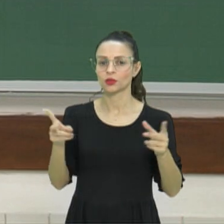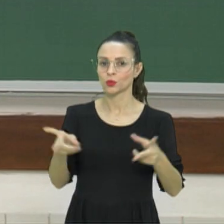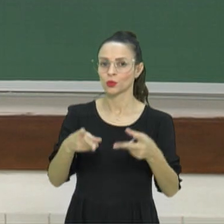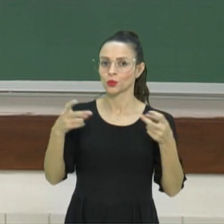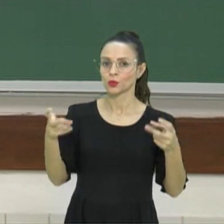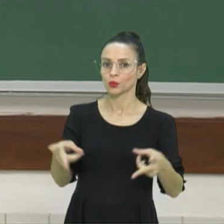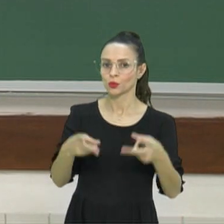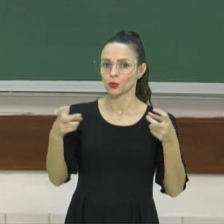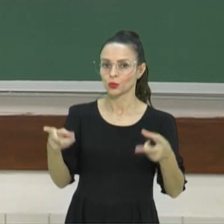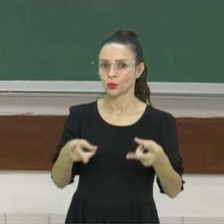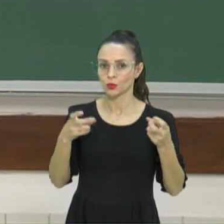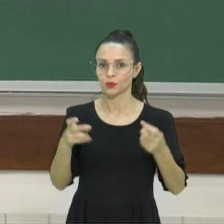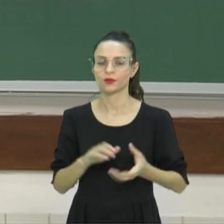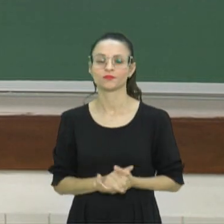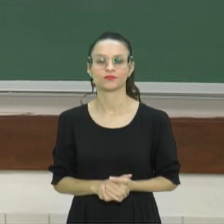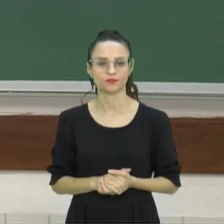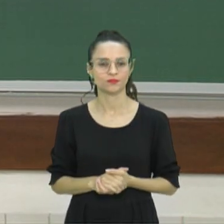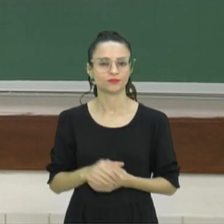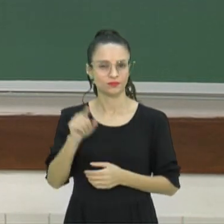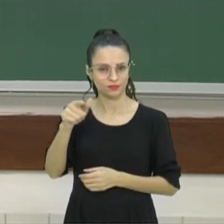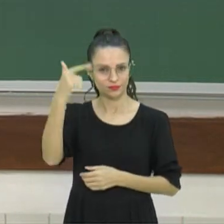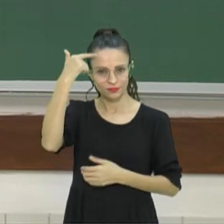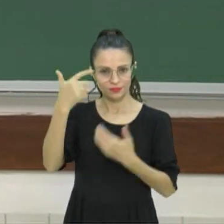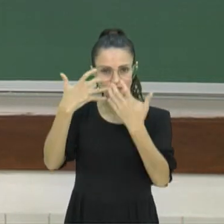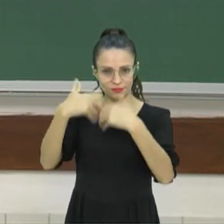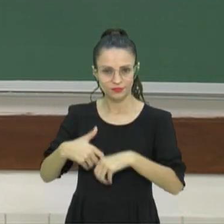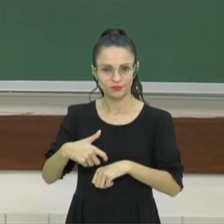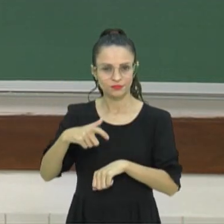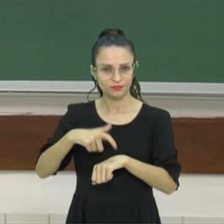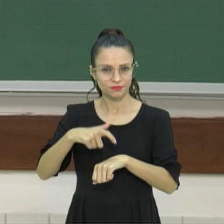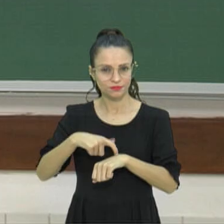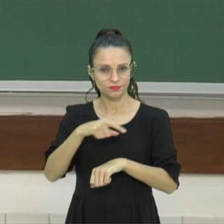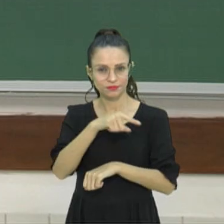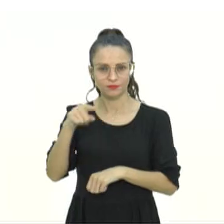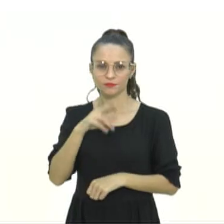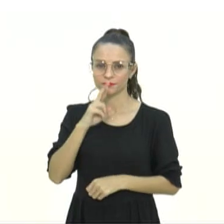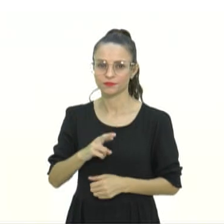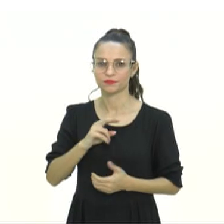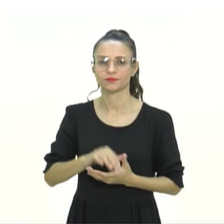exploração? Para um pouquinho, você vai ter 2 minutos para pensar essa questão.